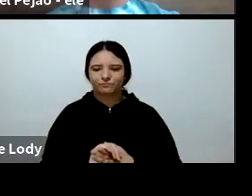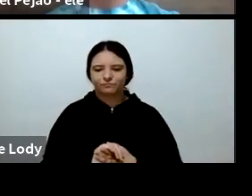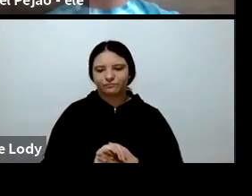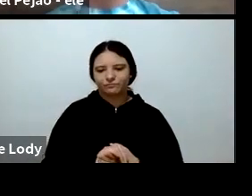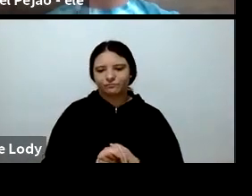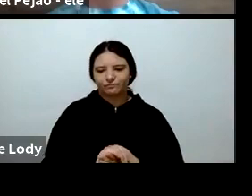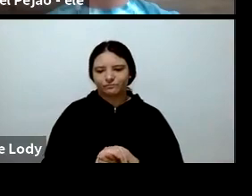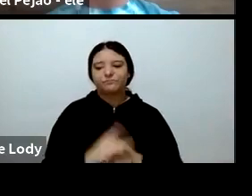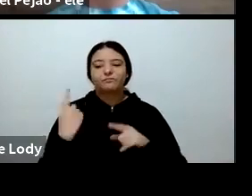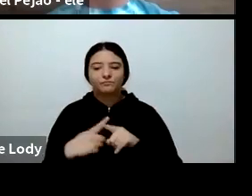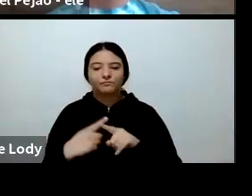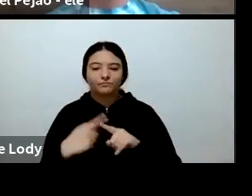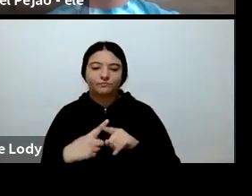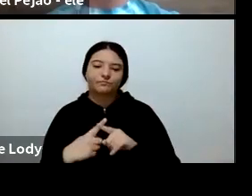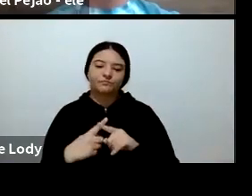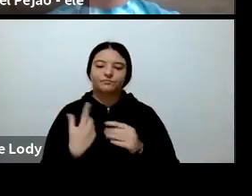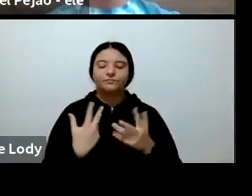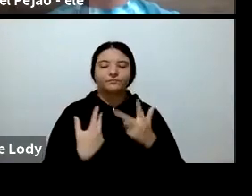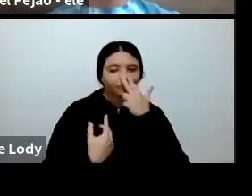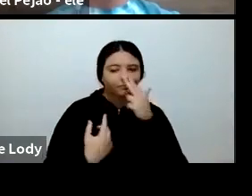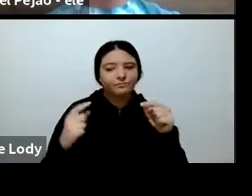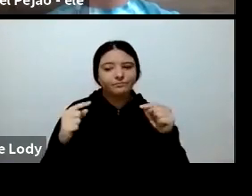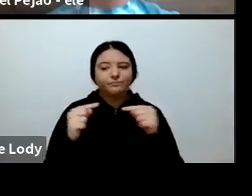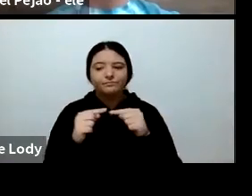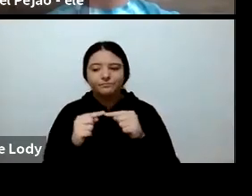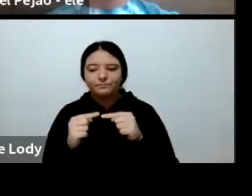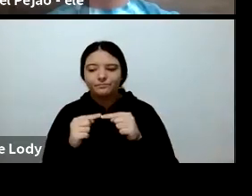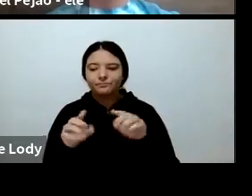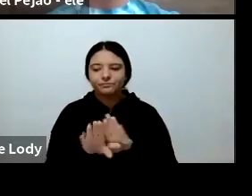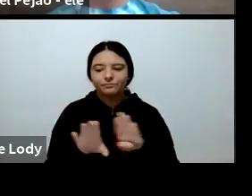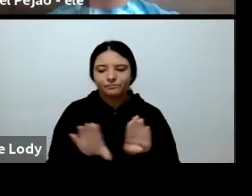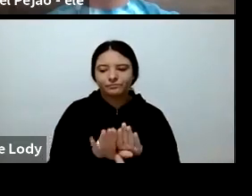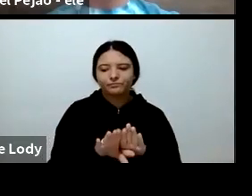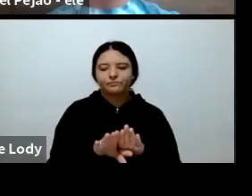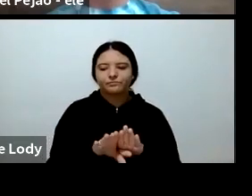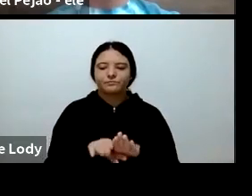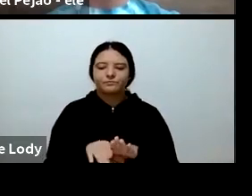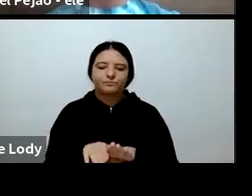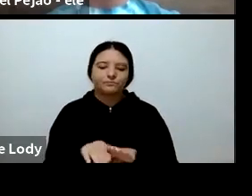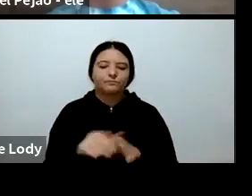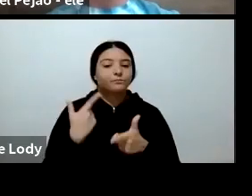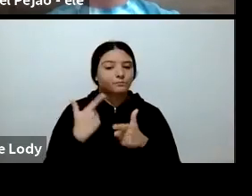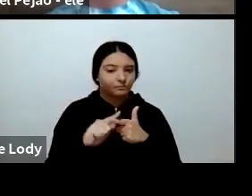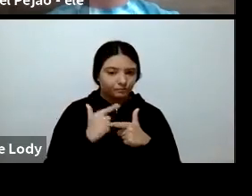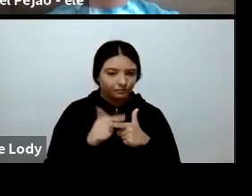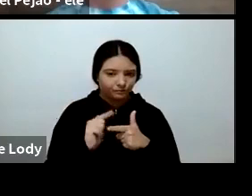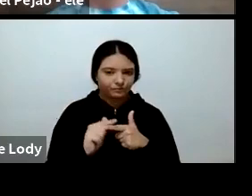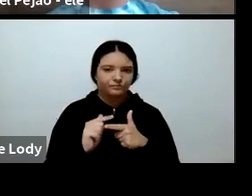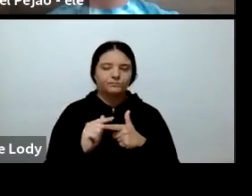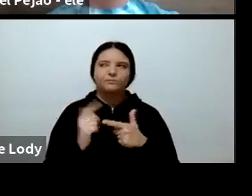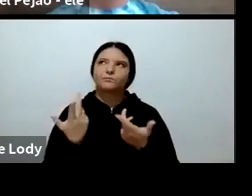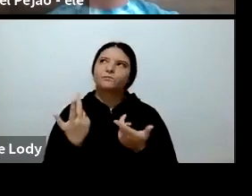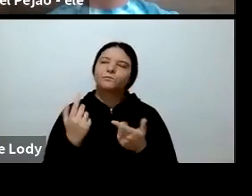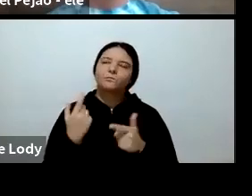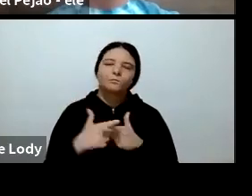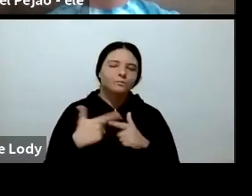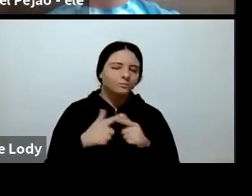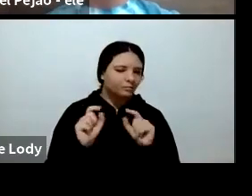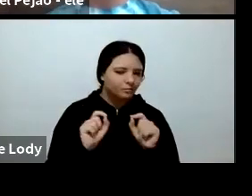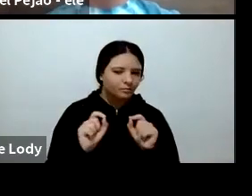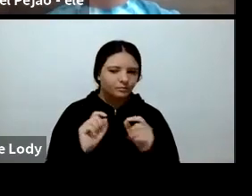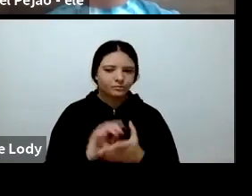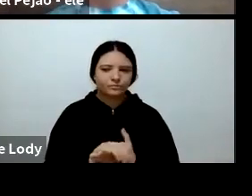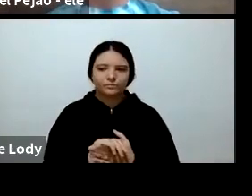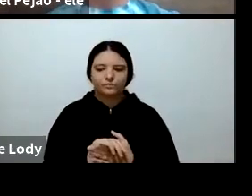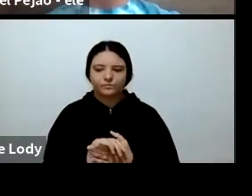tem essa questão que eu acho que, assim, tem a ver com o fato, né, eu acho que o problema, o nó, está um pouco, né, nesse